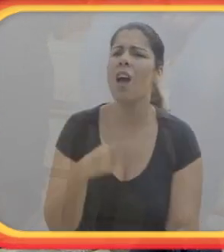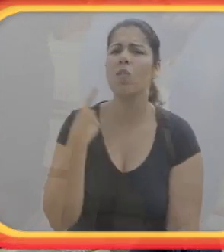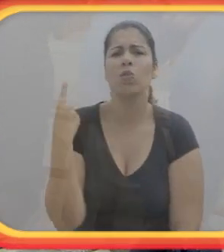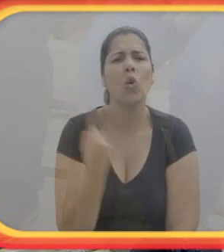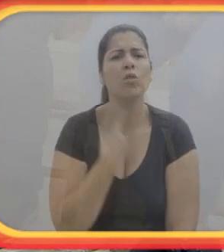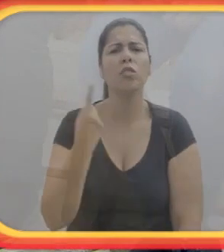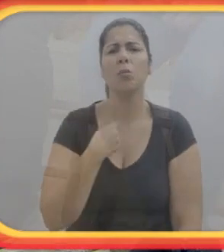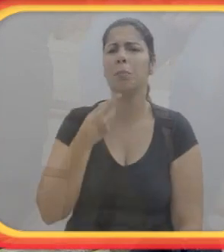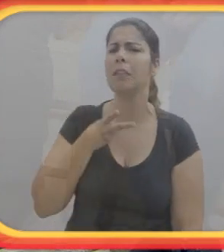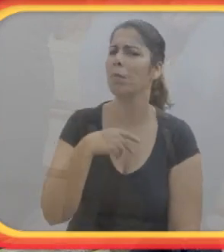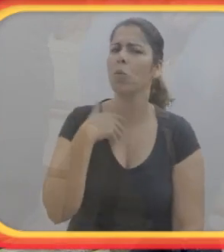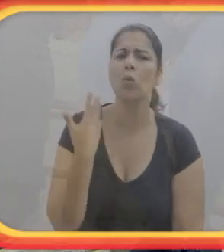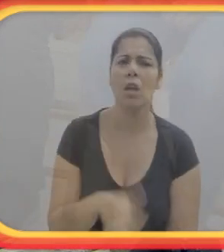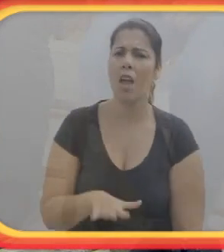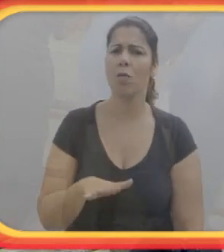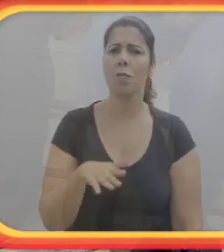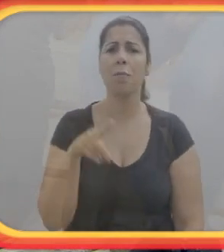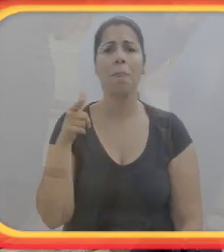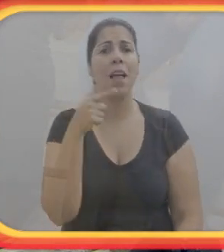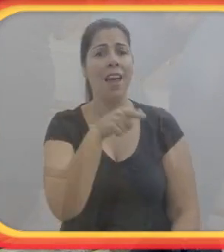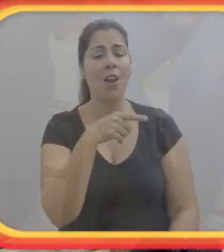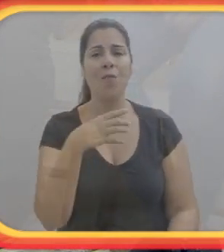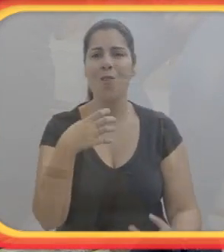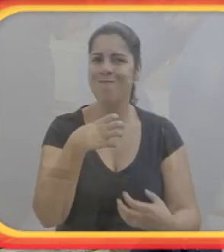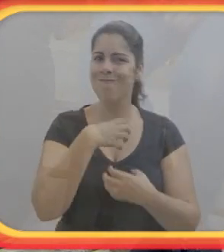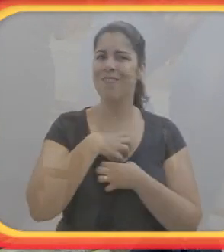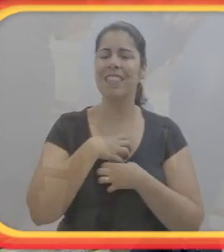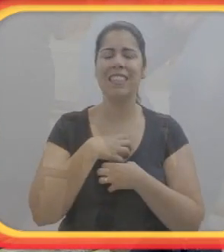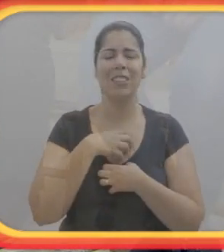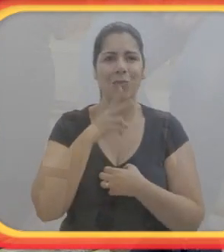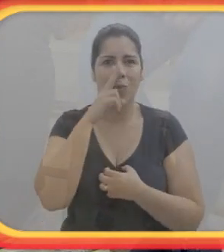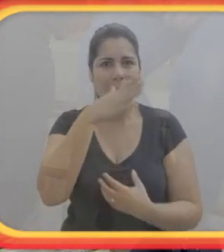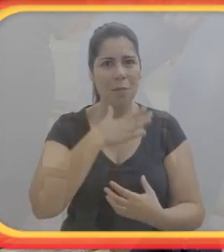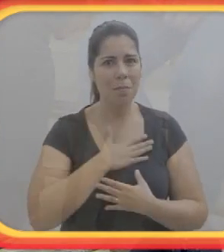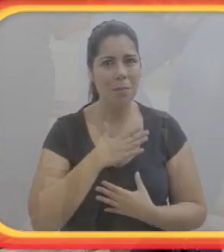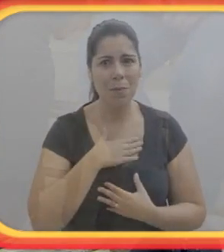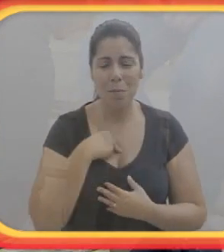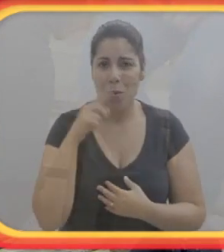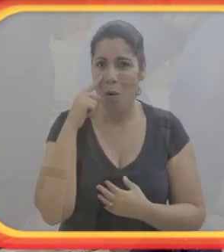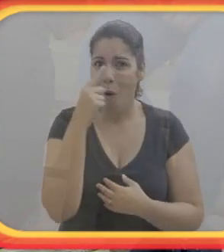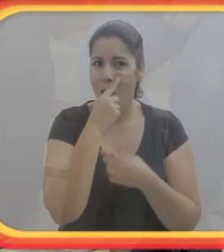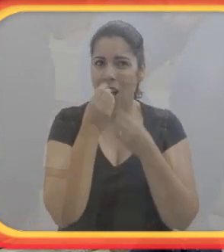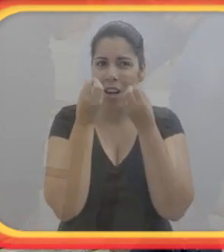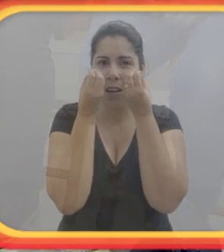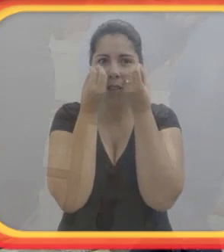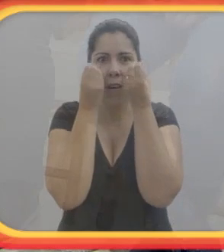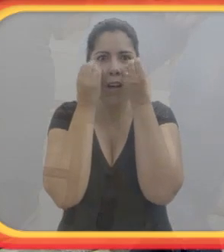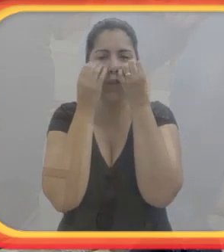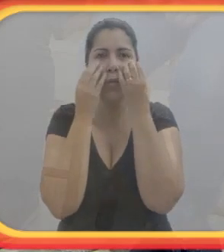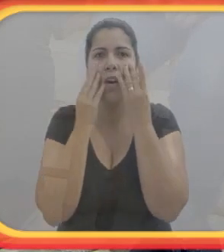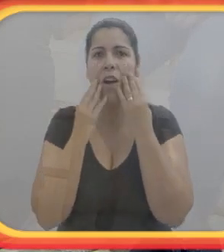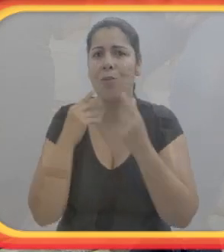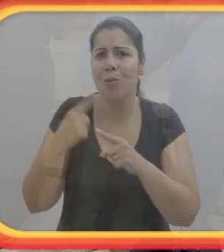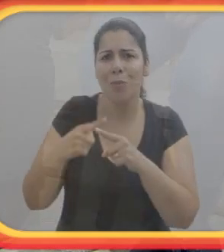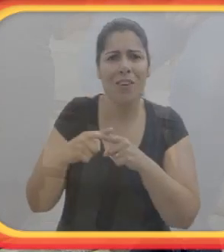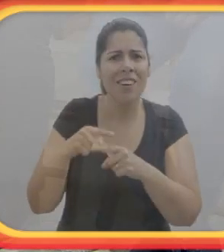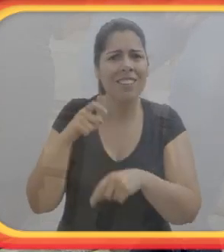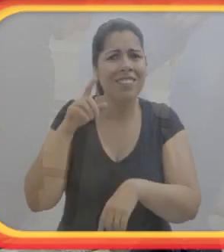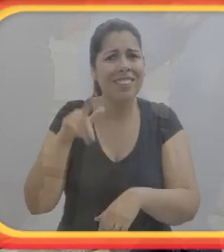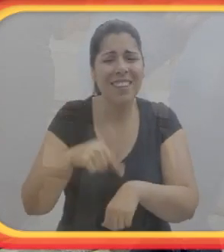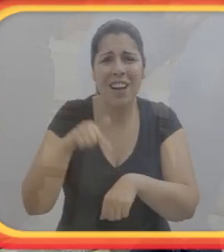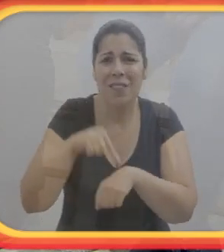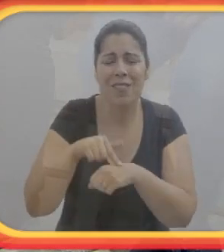gente estava assistindo junto com a terapeuta dele, precisou pausar e ele falou assim, mamãe, você também não quer